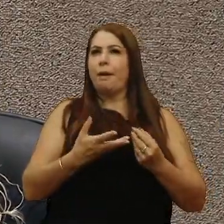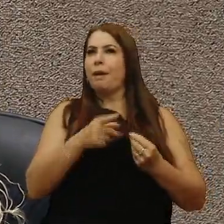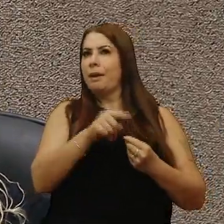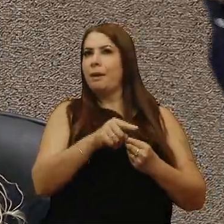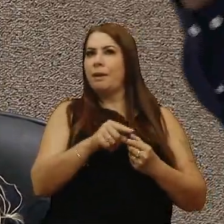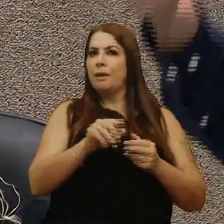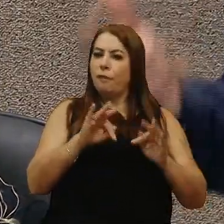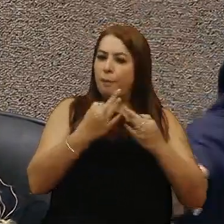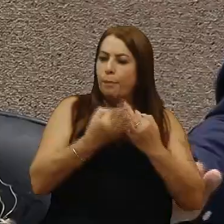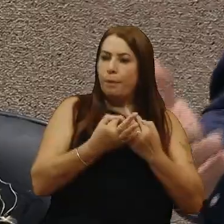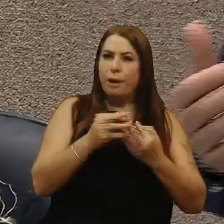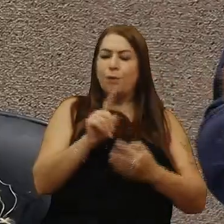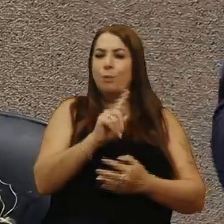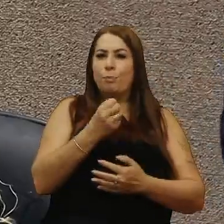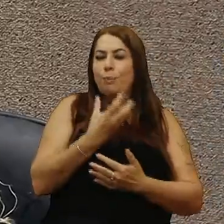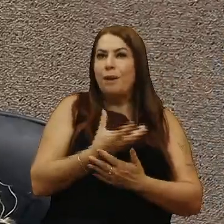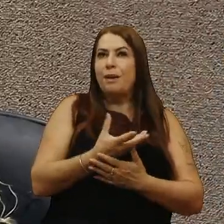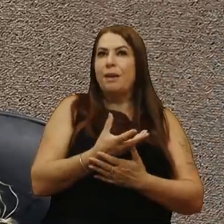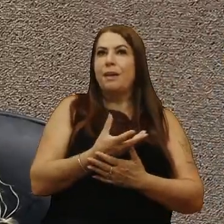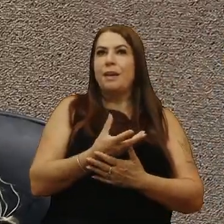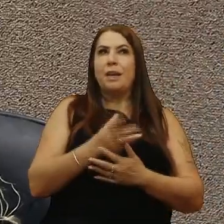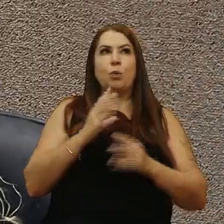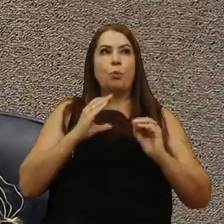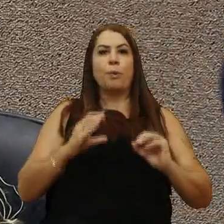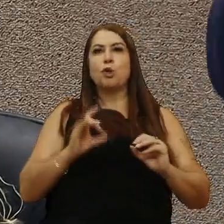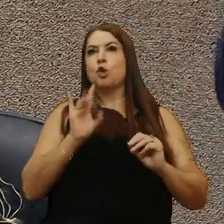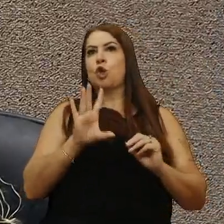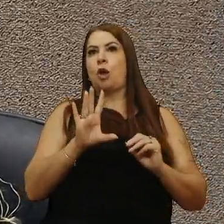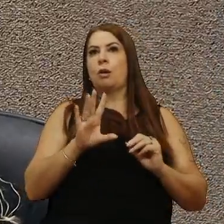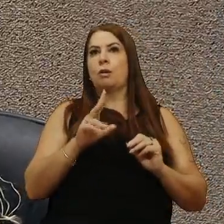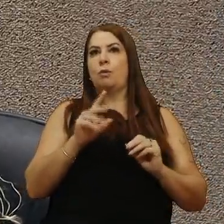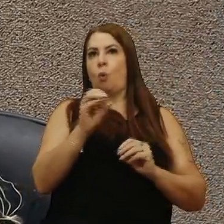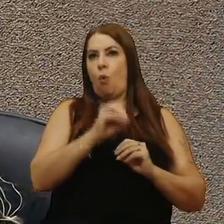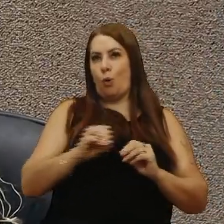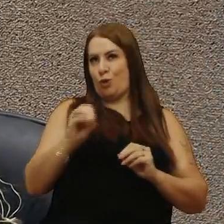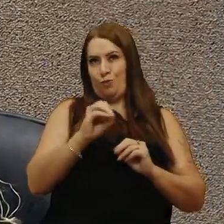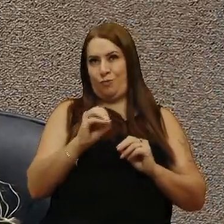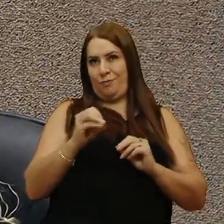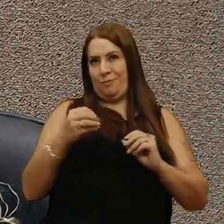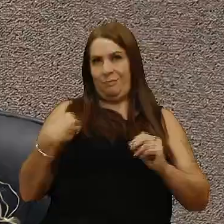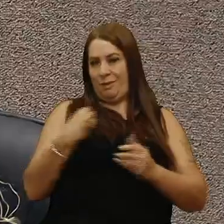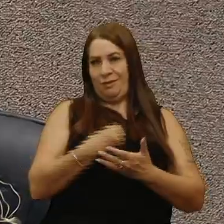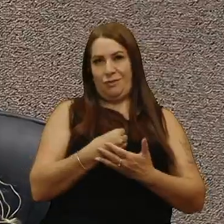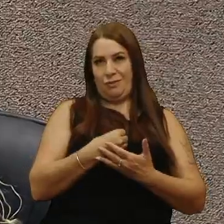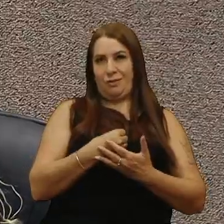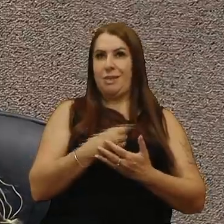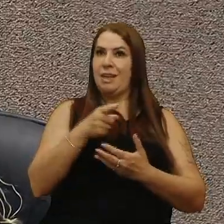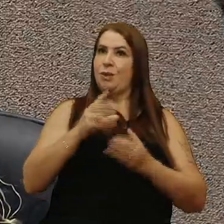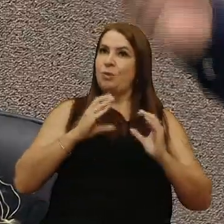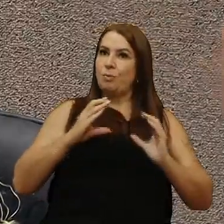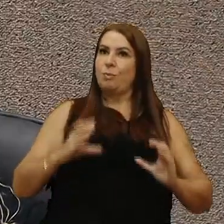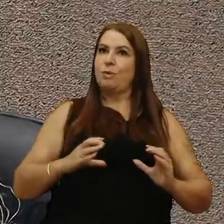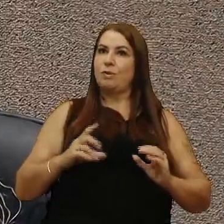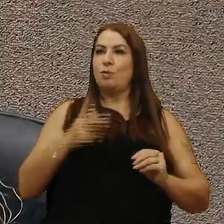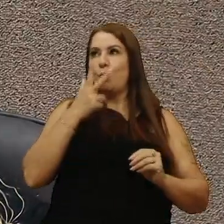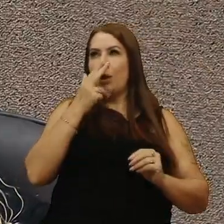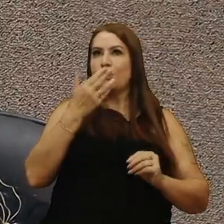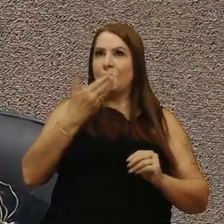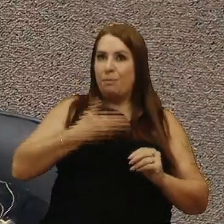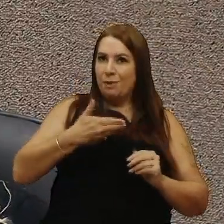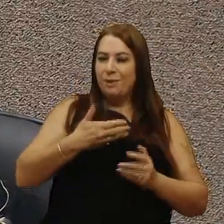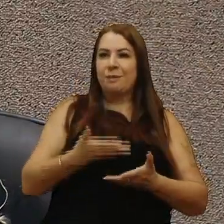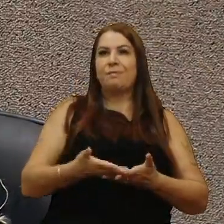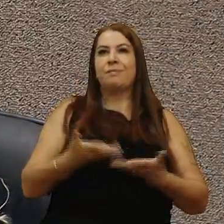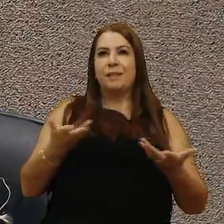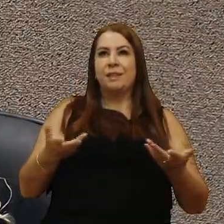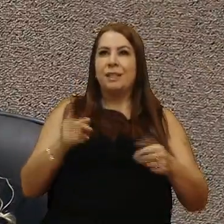tem um familiar que não está bem, ele não se comporta só como um excelente médico, mas ele se comporta como um amigo.